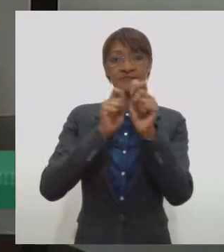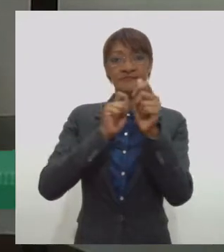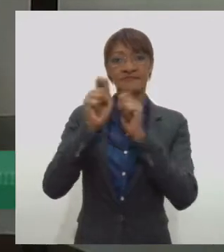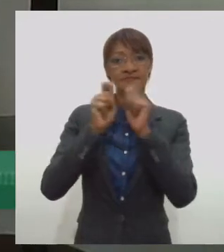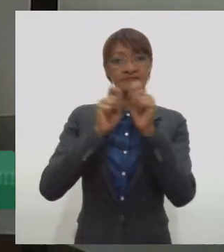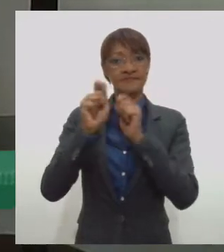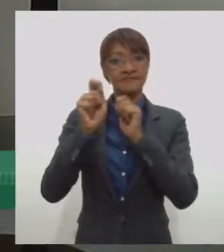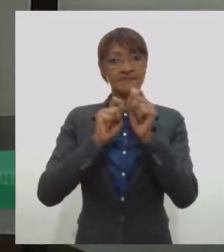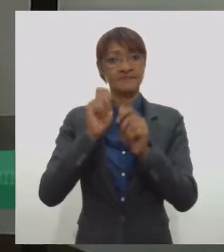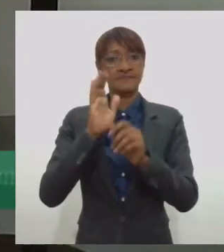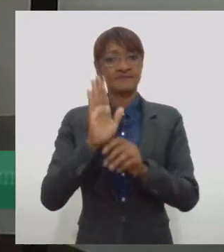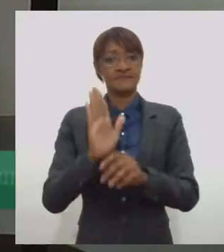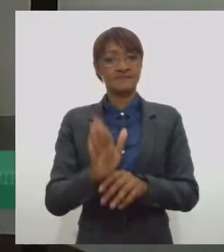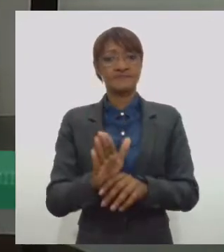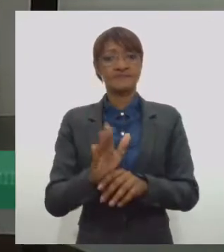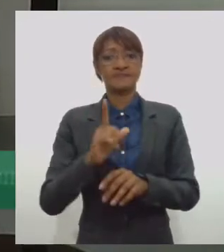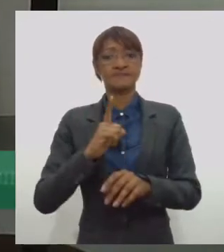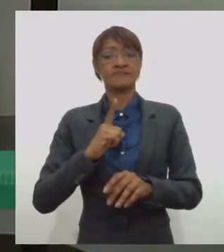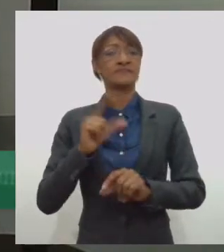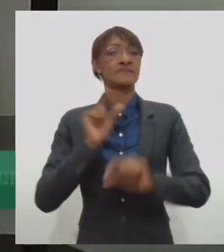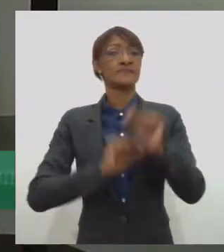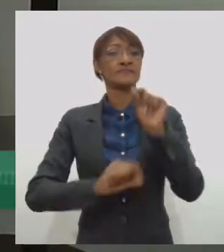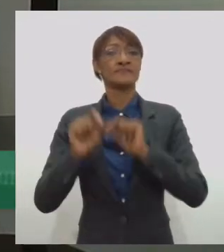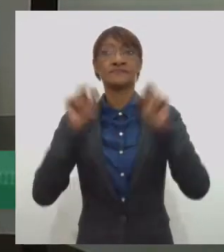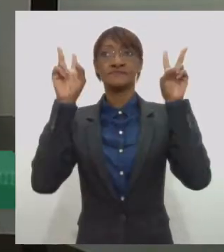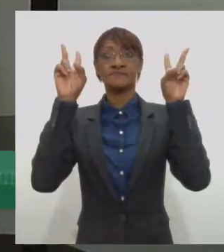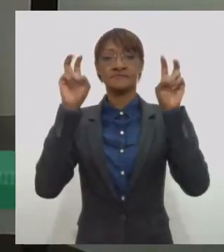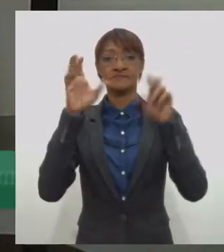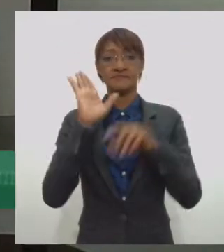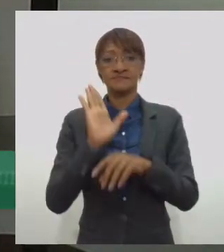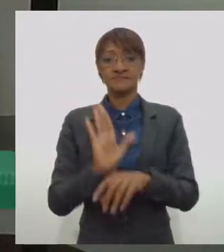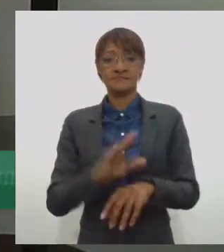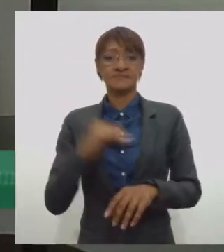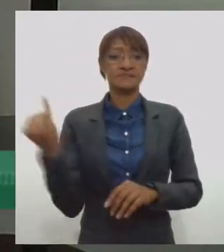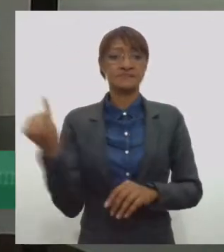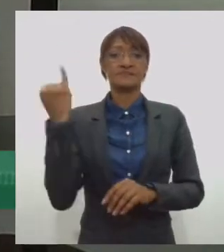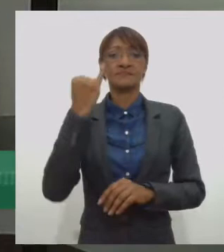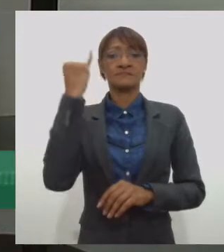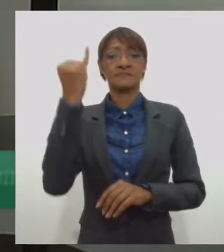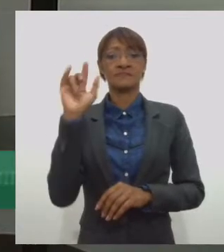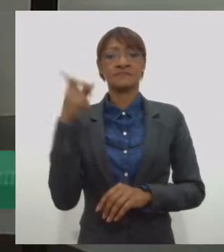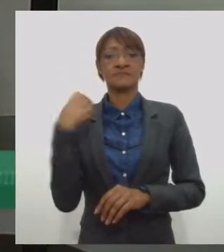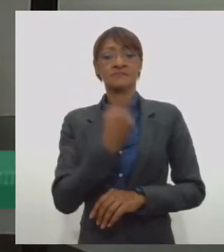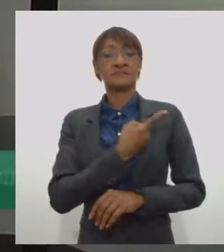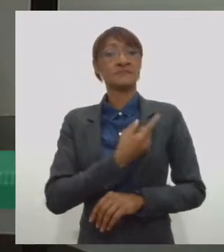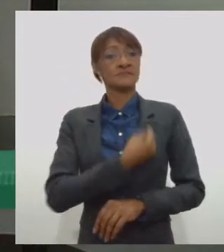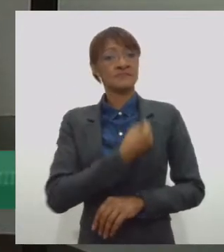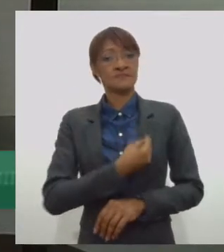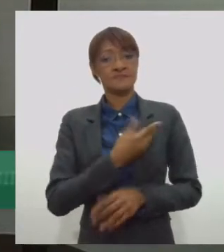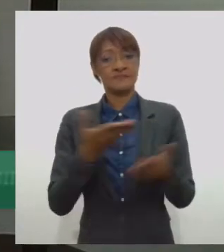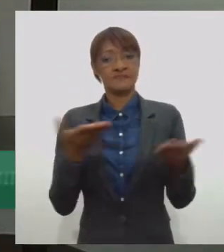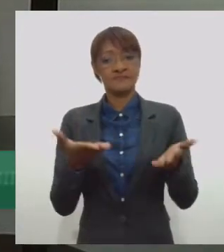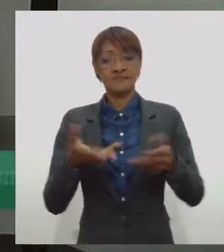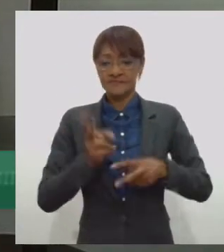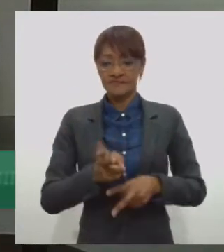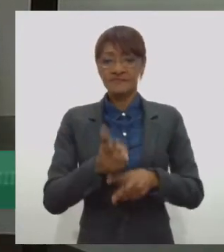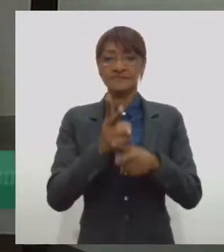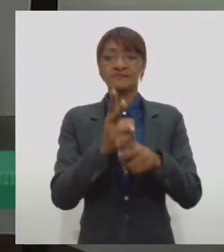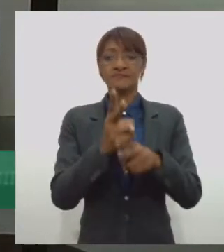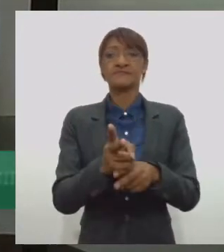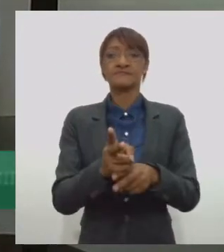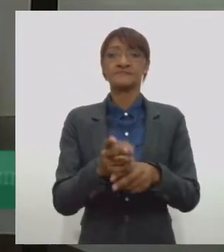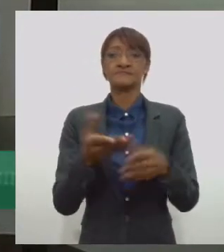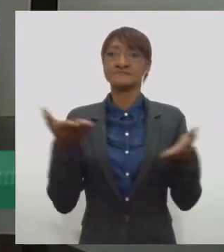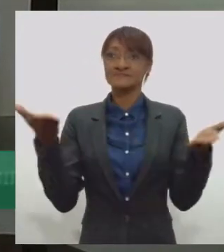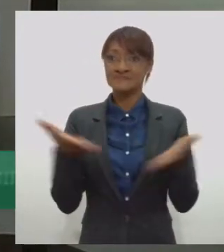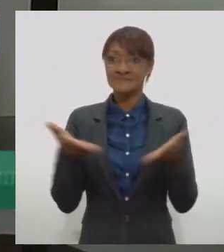nos nossos questionamentos sobre esse termo aí tão importante que fica no nosso dia a dia. E para avançar nesse entendimento